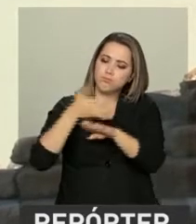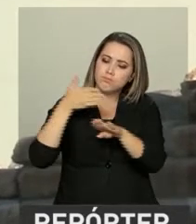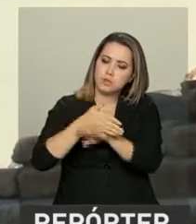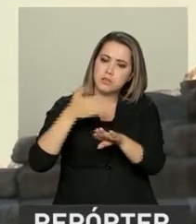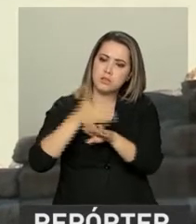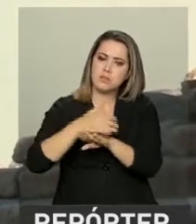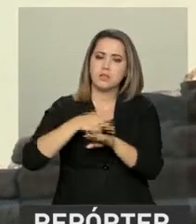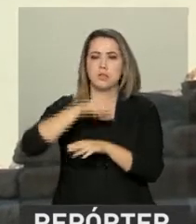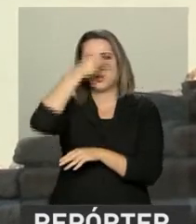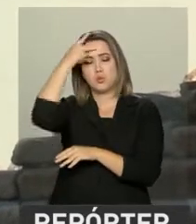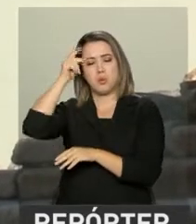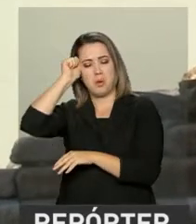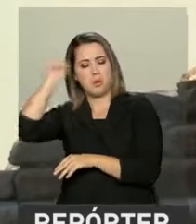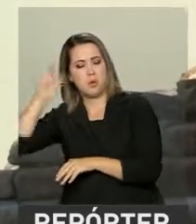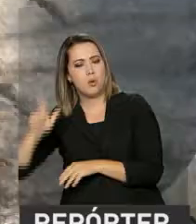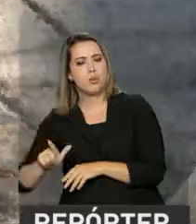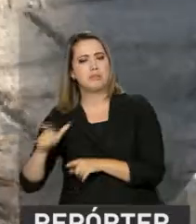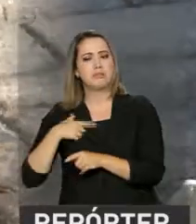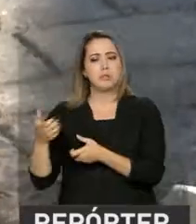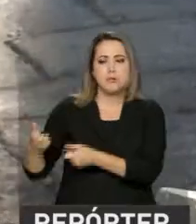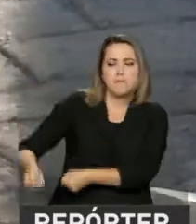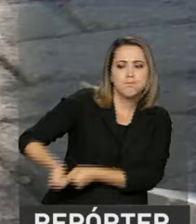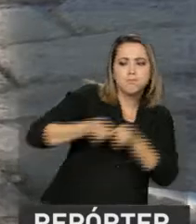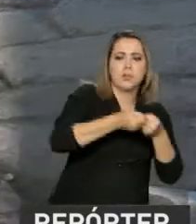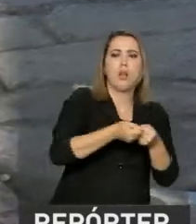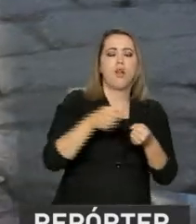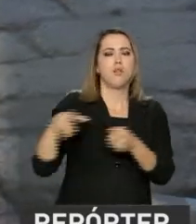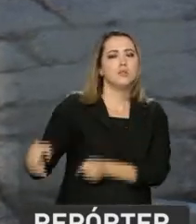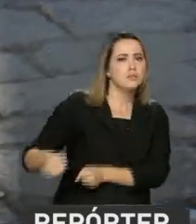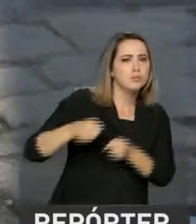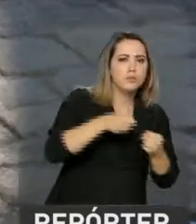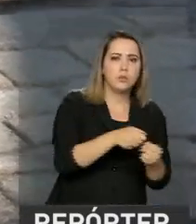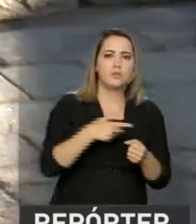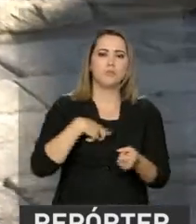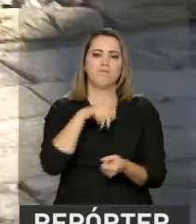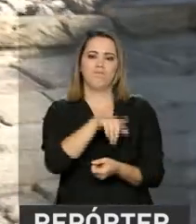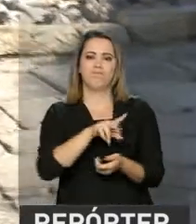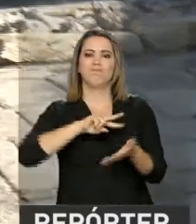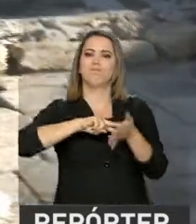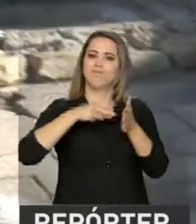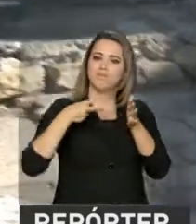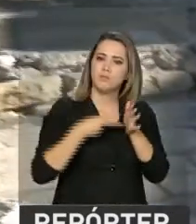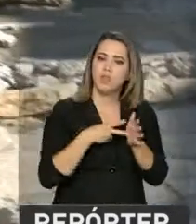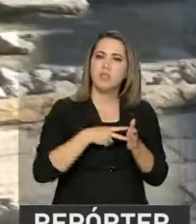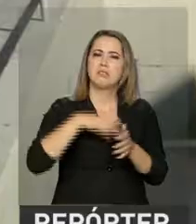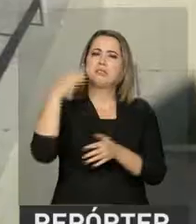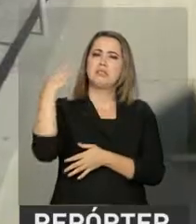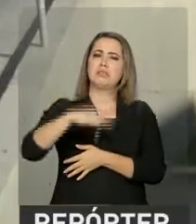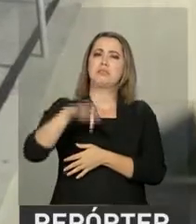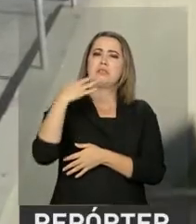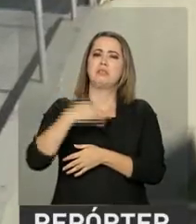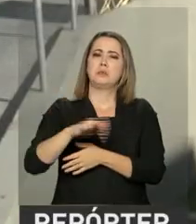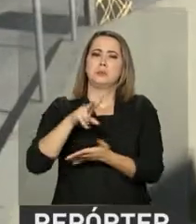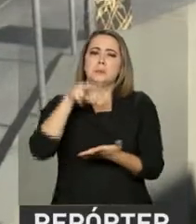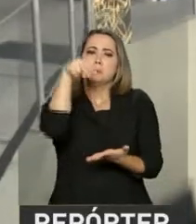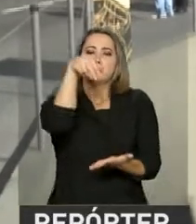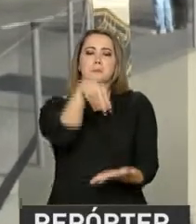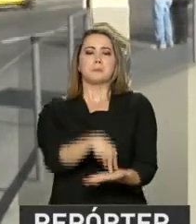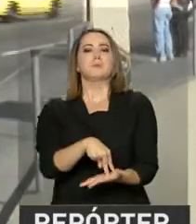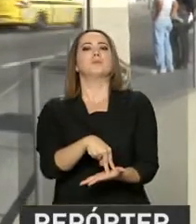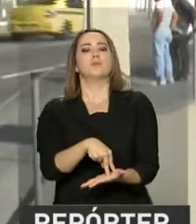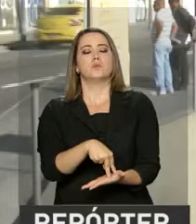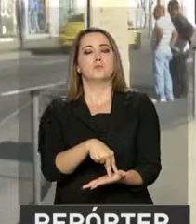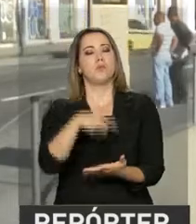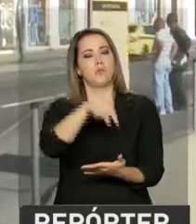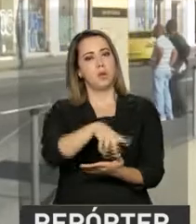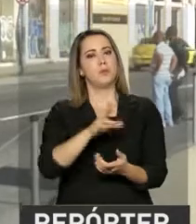força ao país no século 19 o local simboliza a dor ea resistência dos escravos mas é também berço de